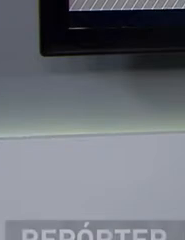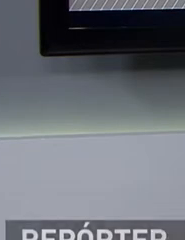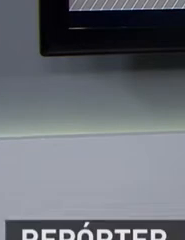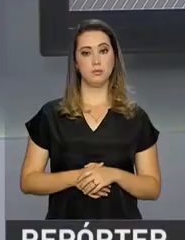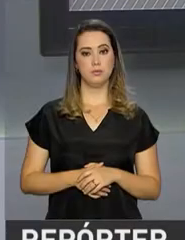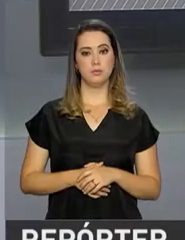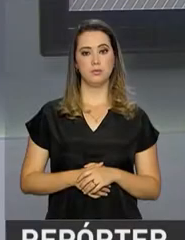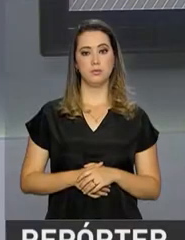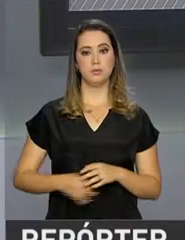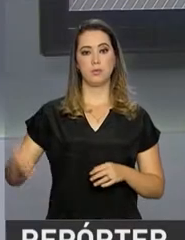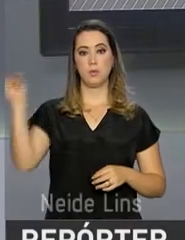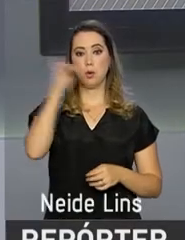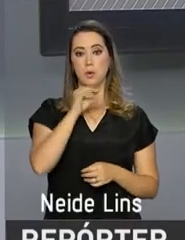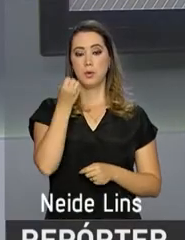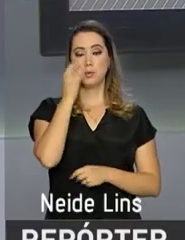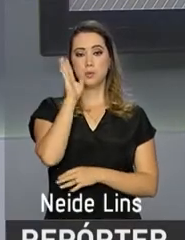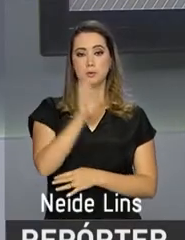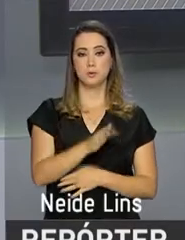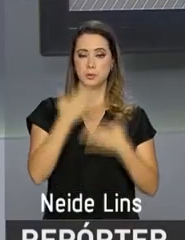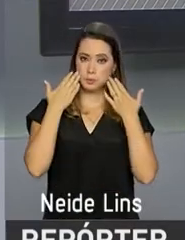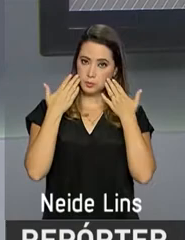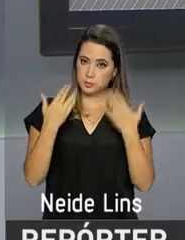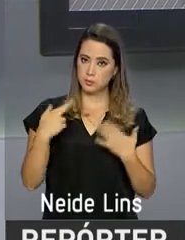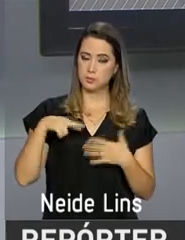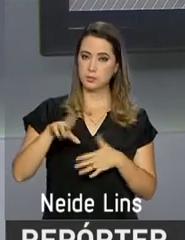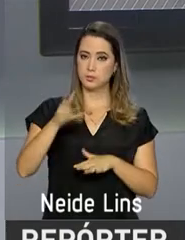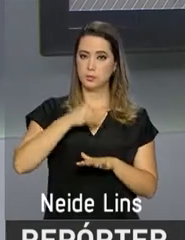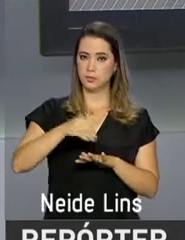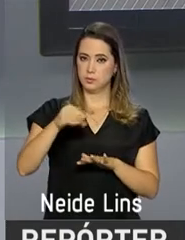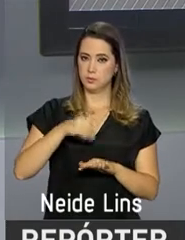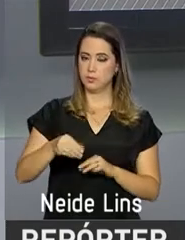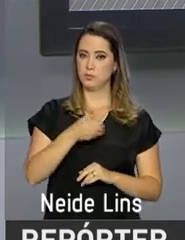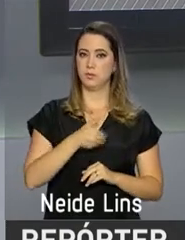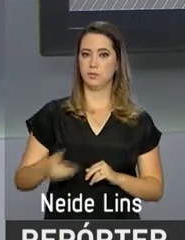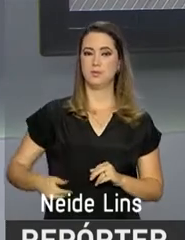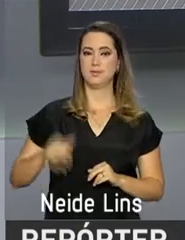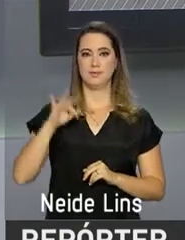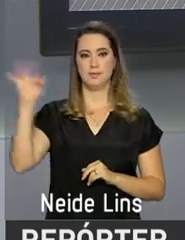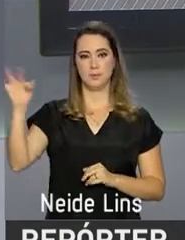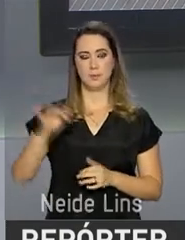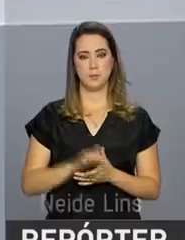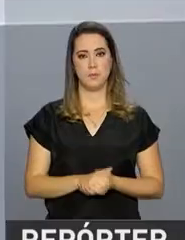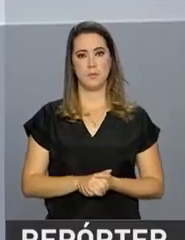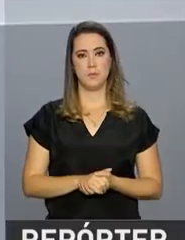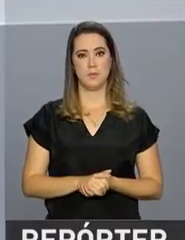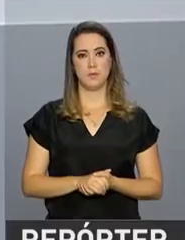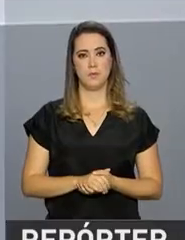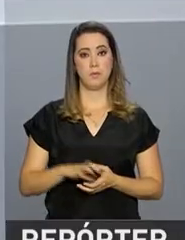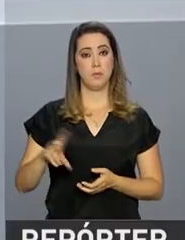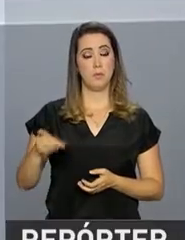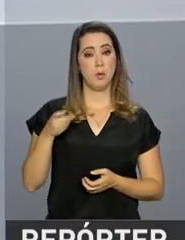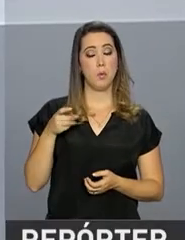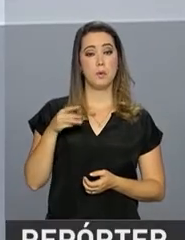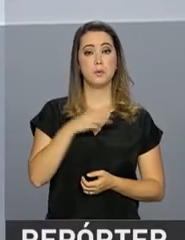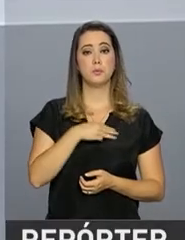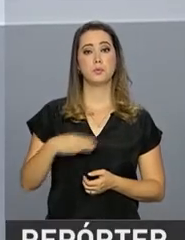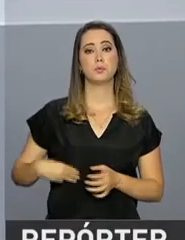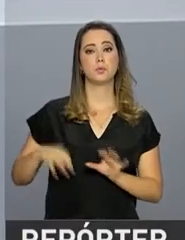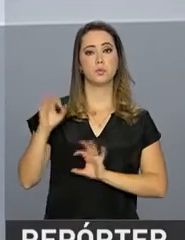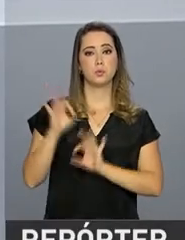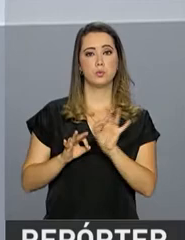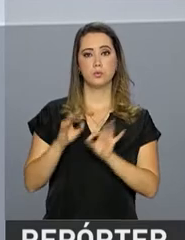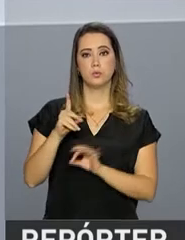olá boa tarde voltamos agora com o repórter nbr as notícias do governo federal o ex-ministro do planejamento